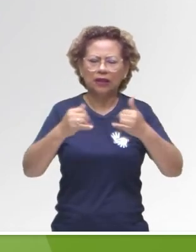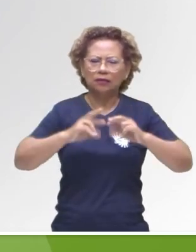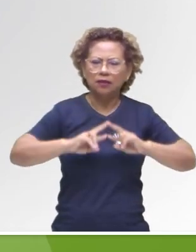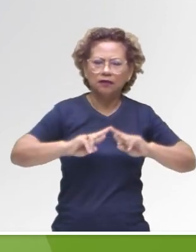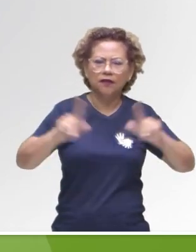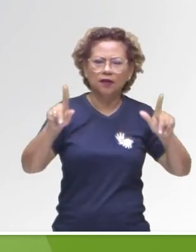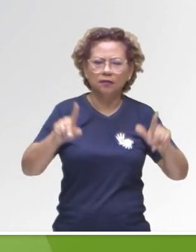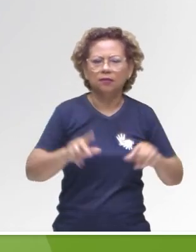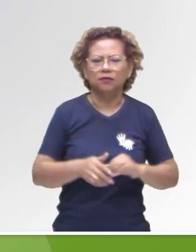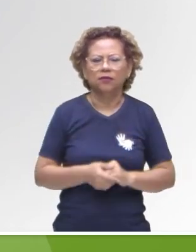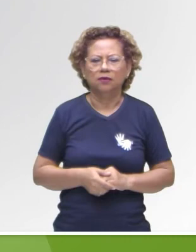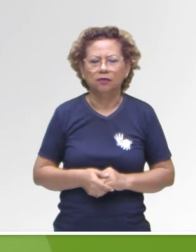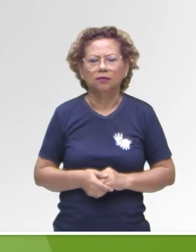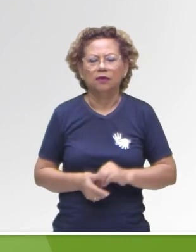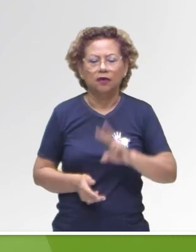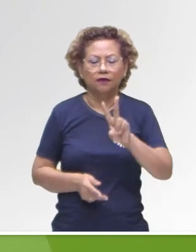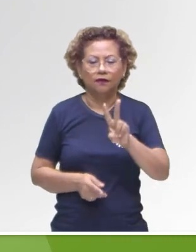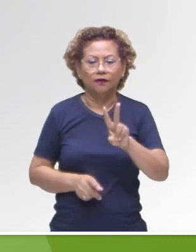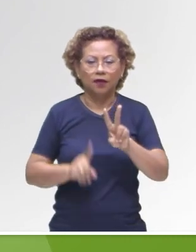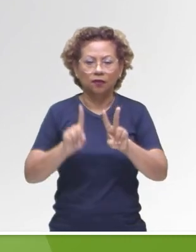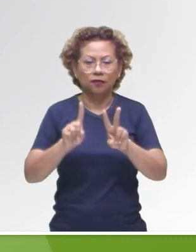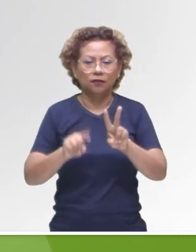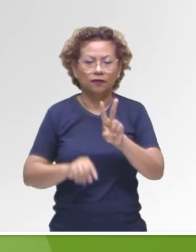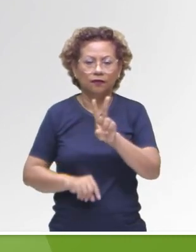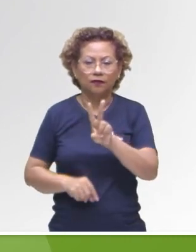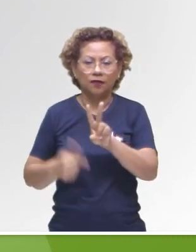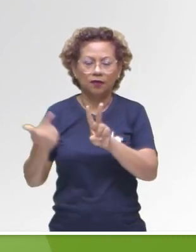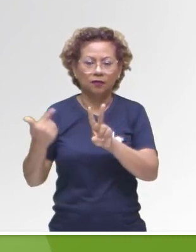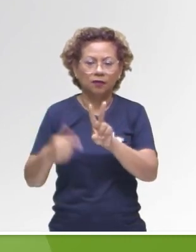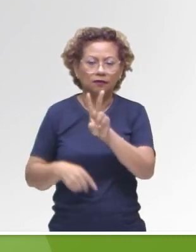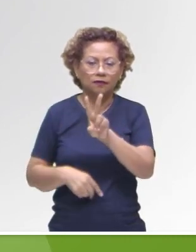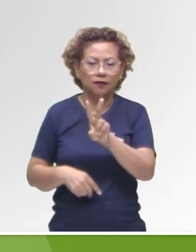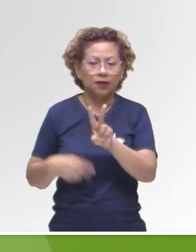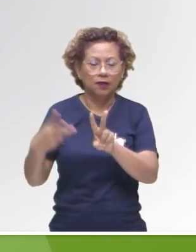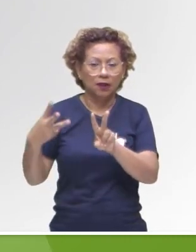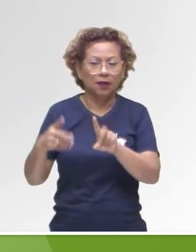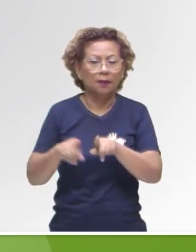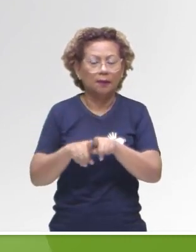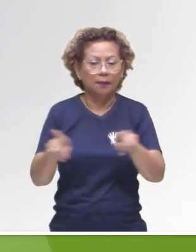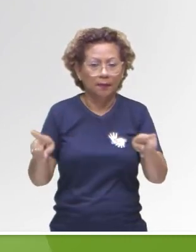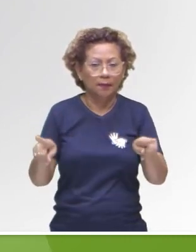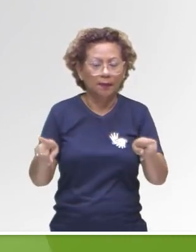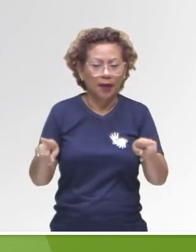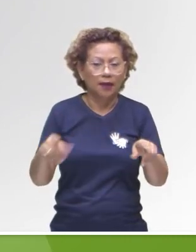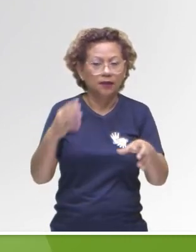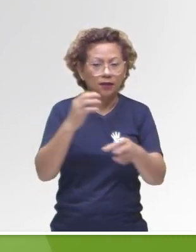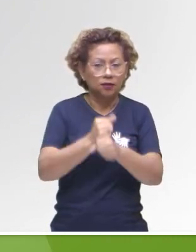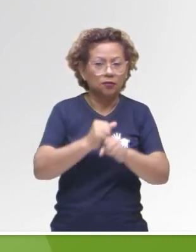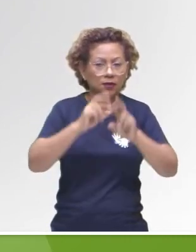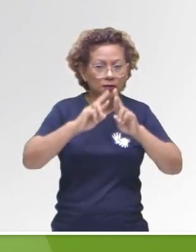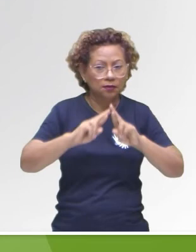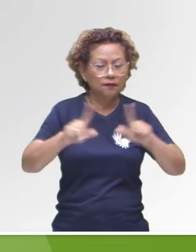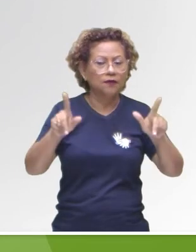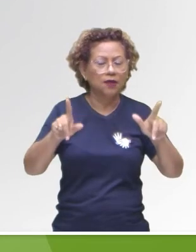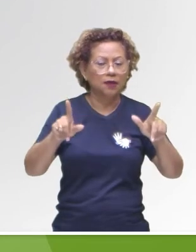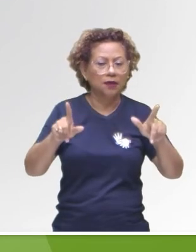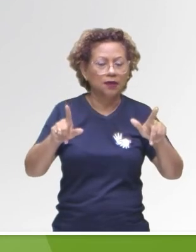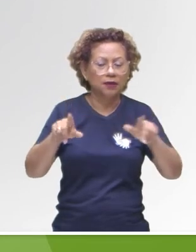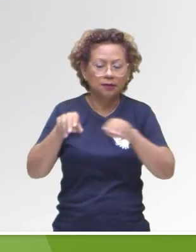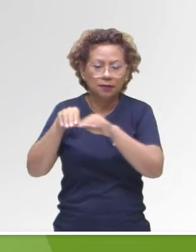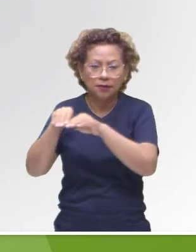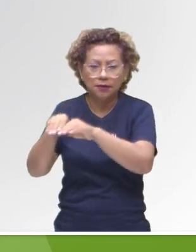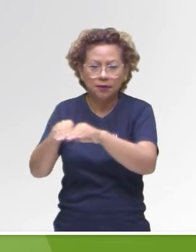V1, V2 e V3. Mas a soma dessas diferenças de potencial tem que dar igual